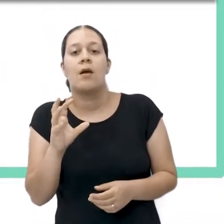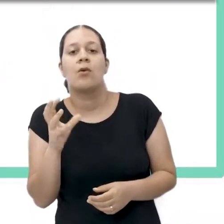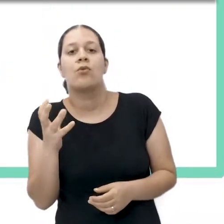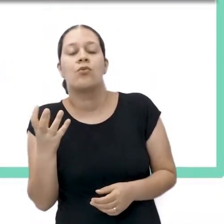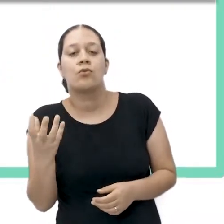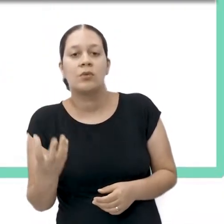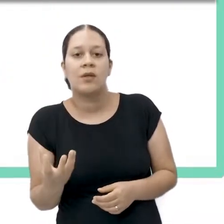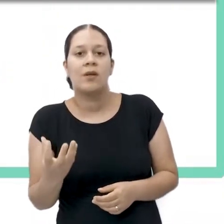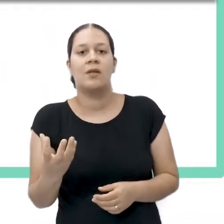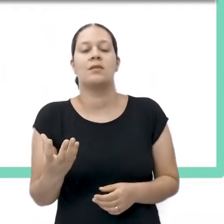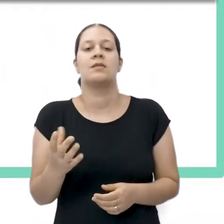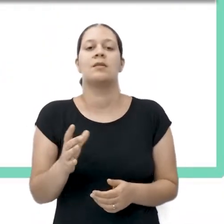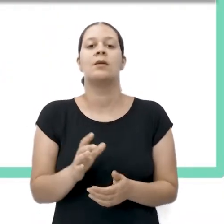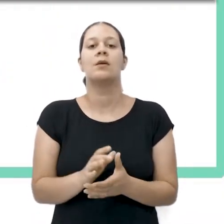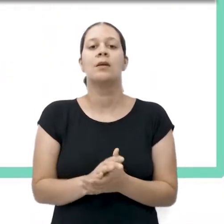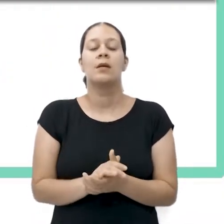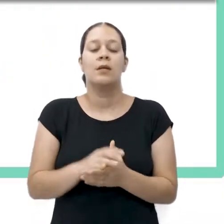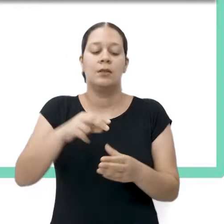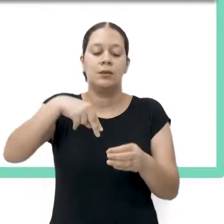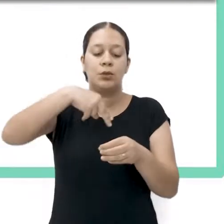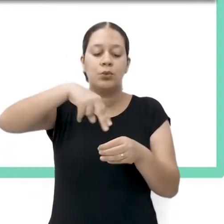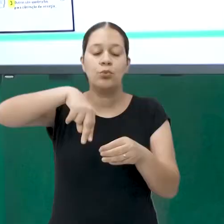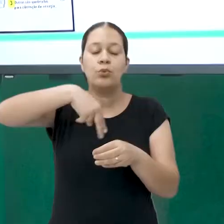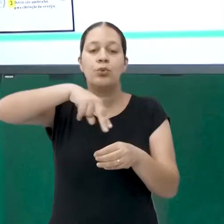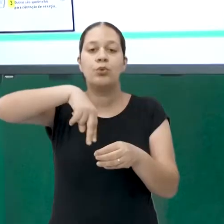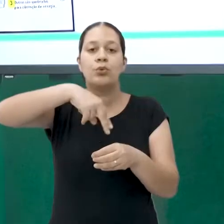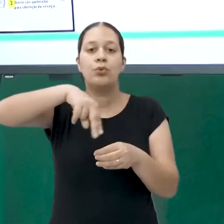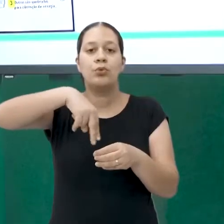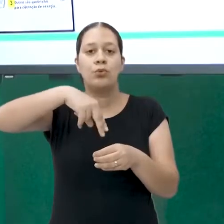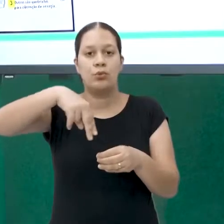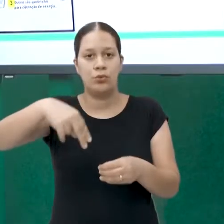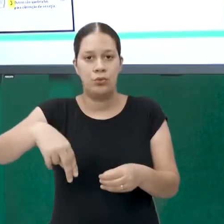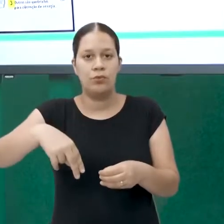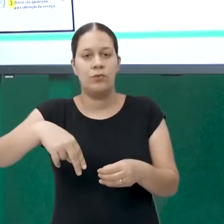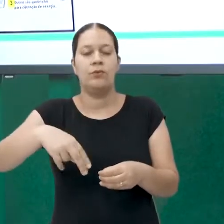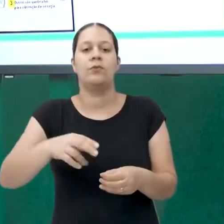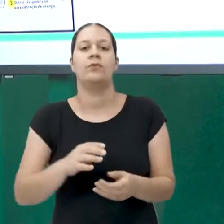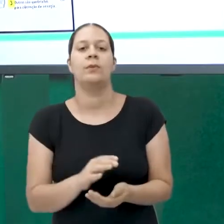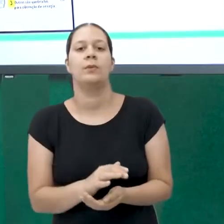como o caso das plantas, o que acontece de